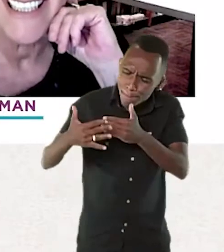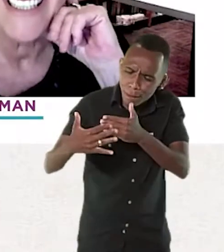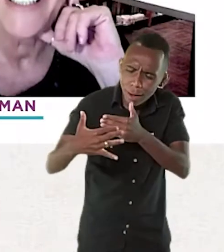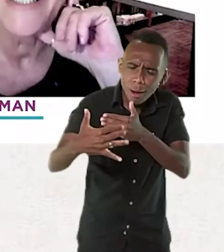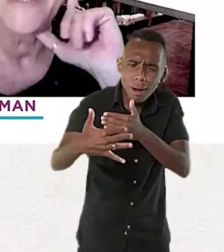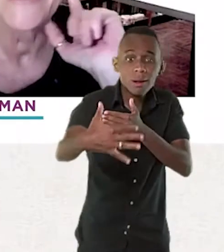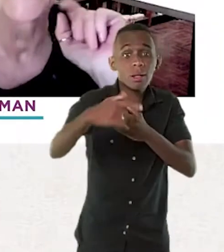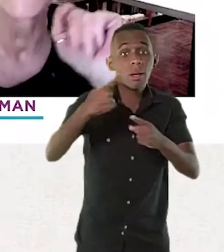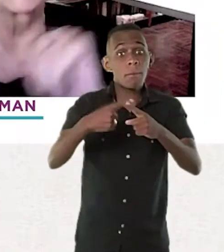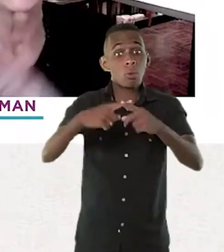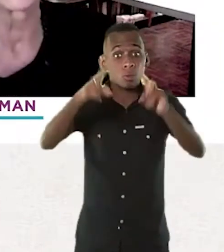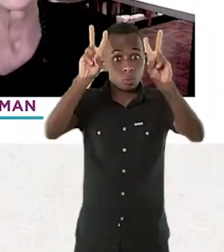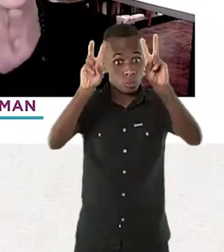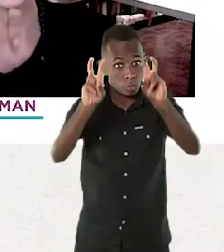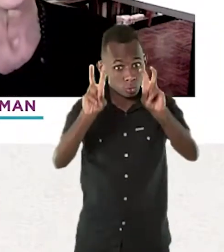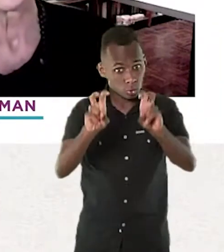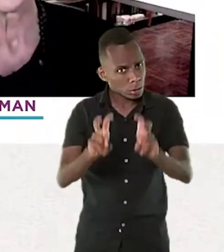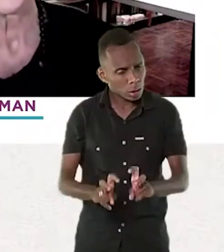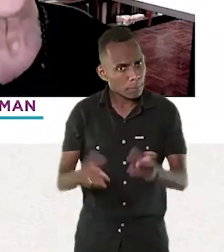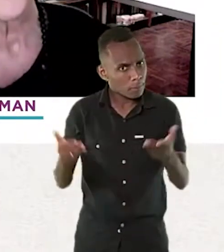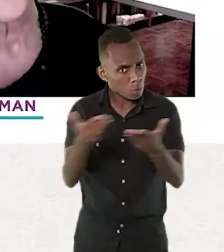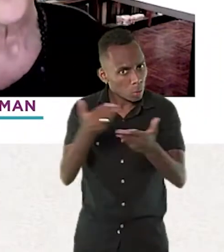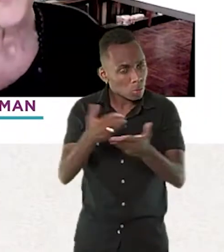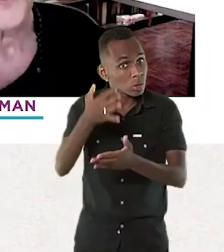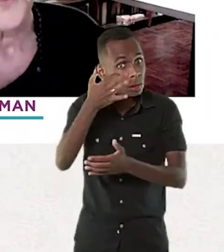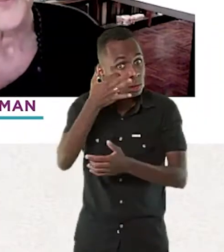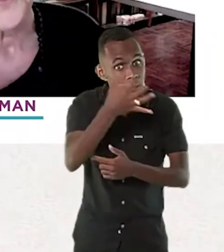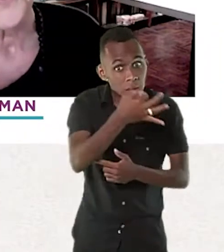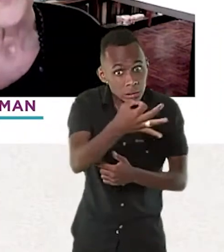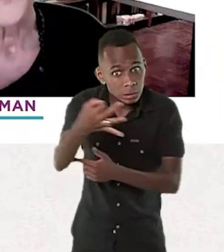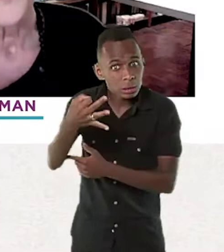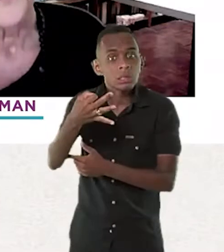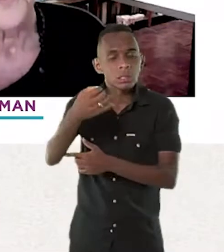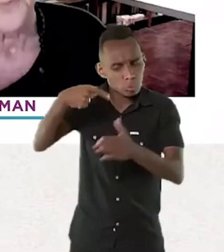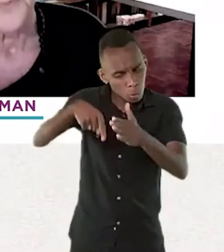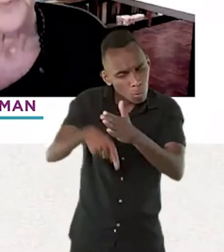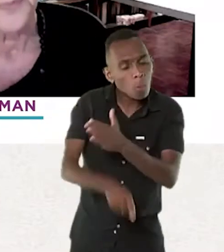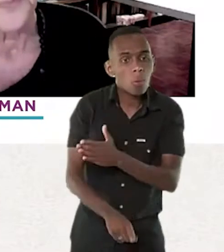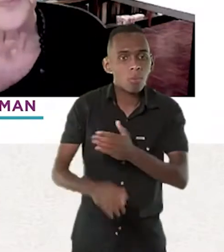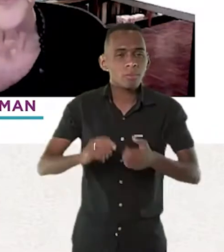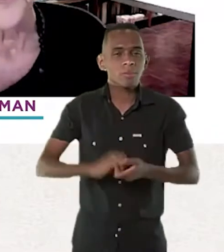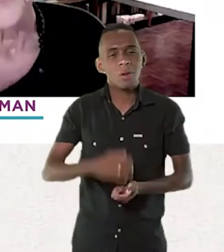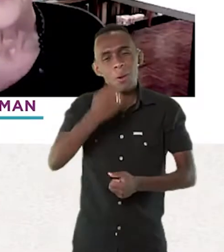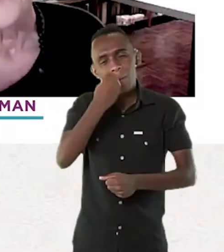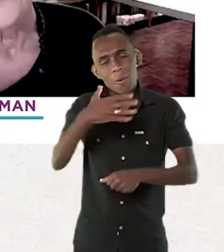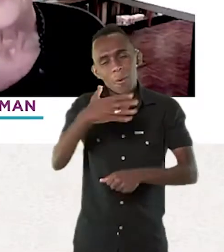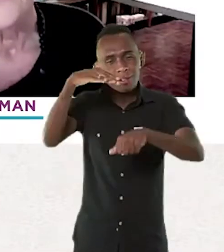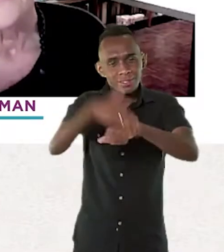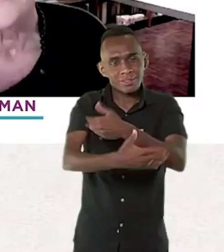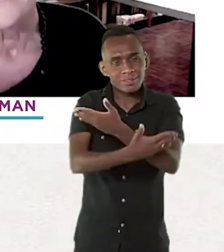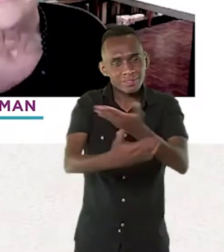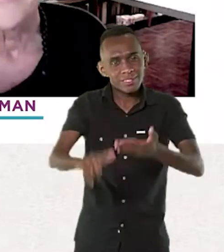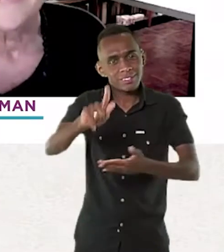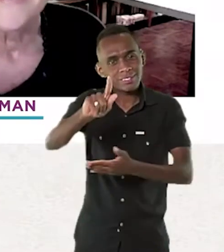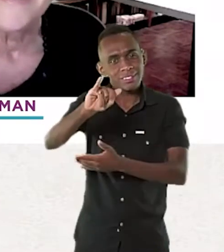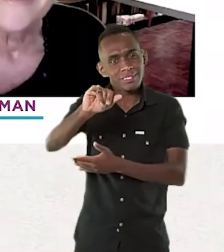assunto é um assunto que te interessa profundamente. Muito boa noite, Gisele